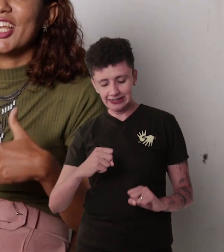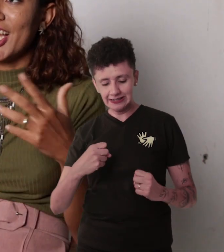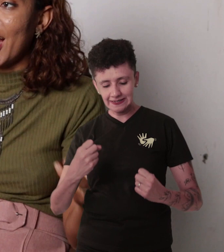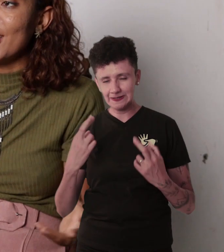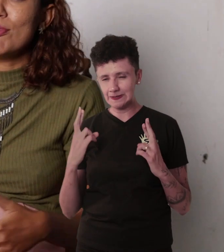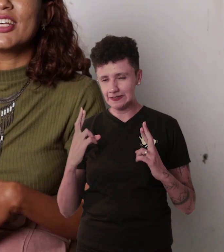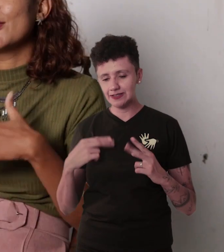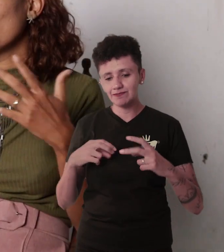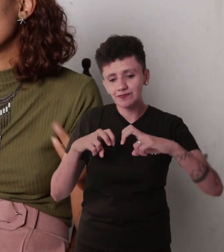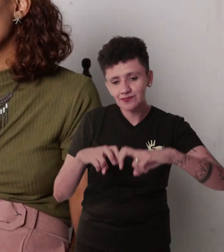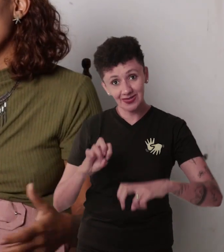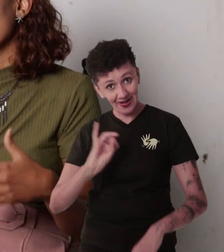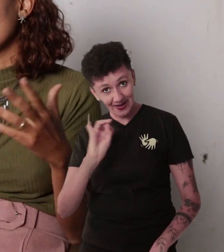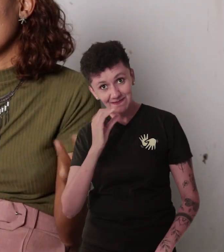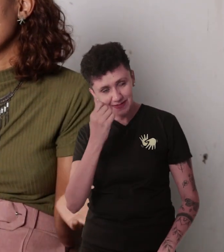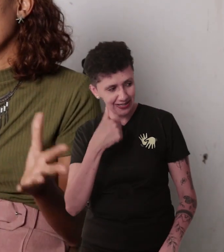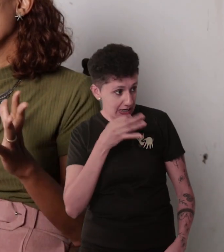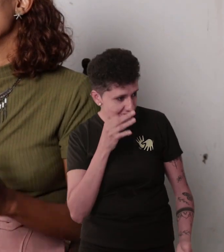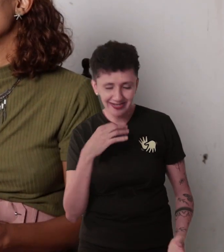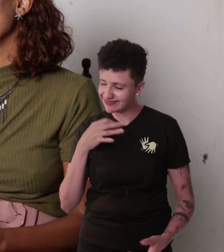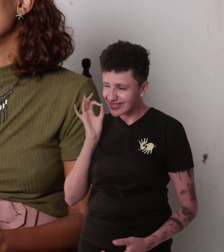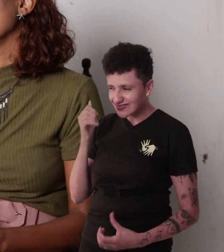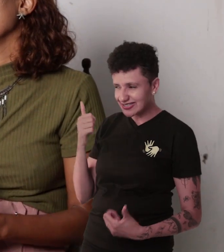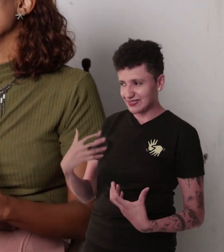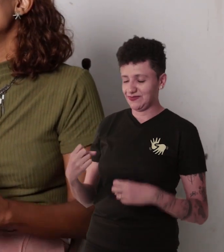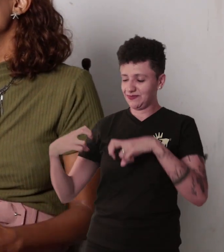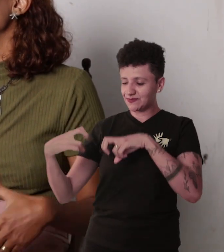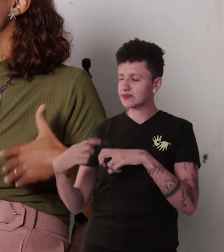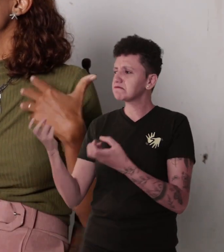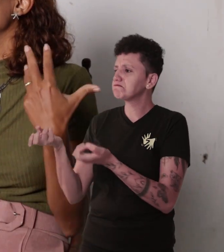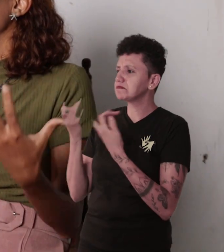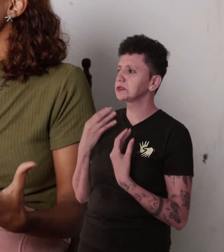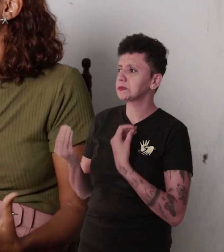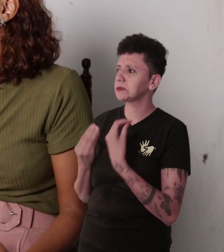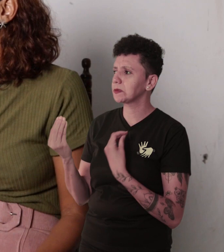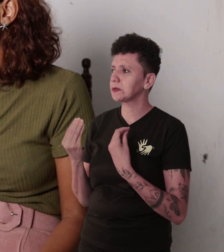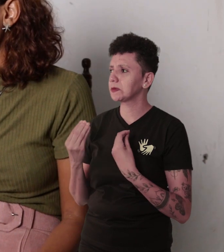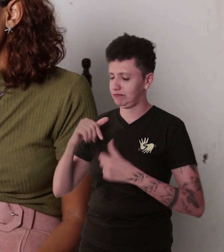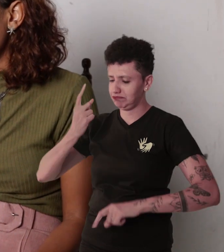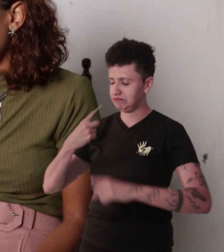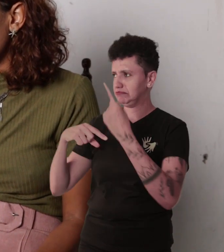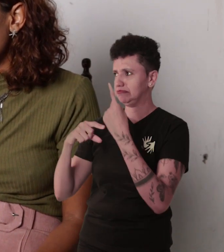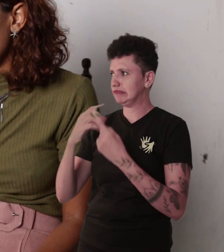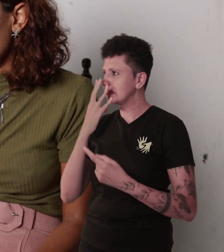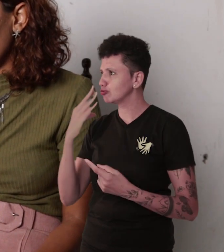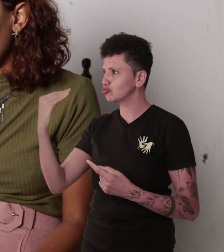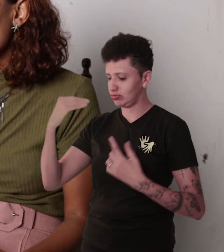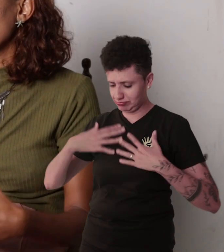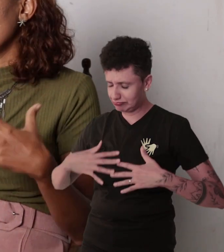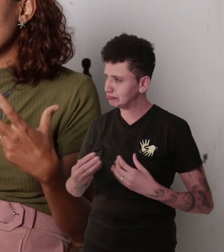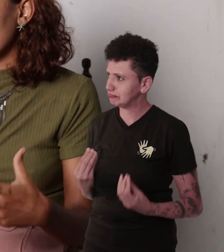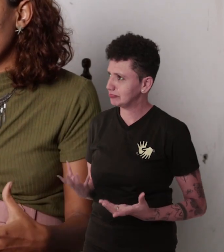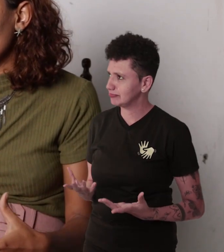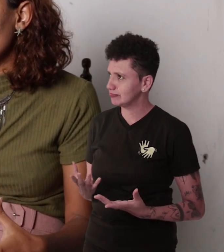eu cheguei lá, ele me recebeu muito bem, me ofereceu café. E eu falei assim, o senhor poderia me explicar esse processo de virar lobisomem?